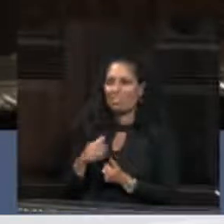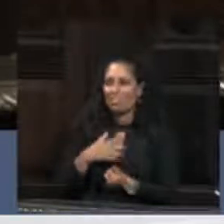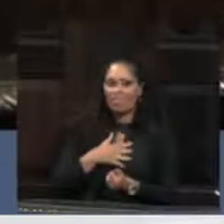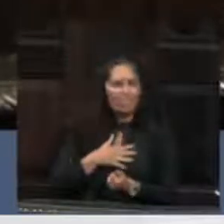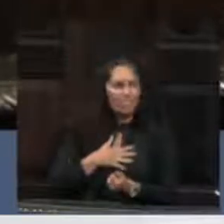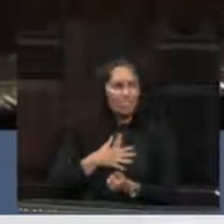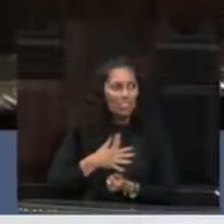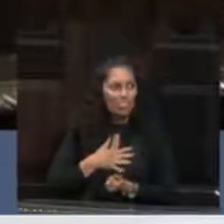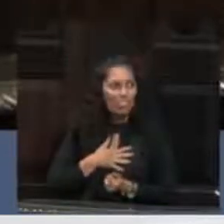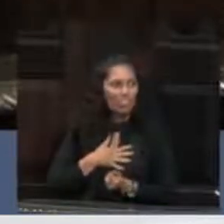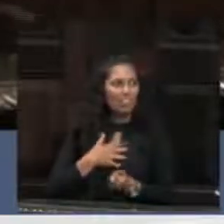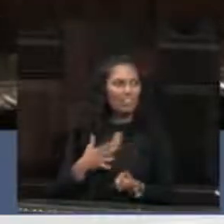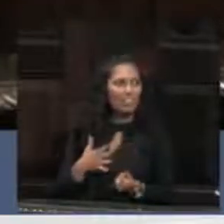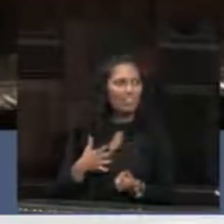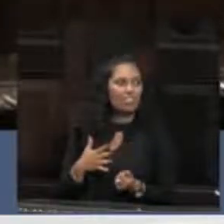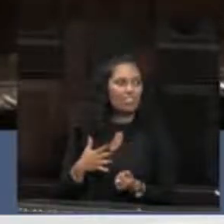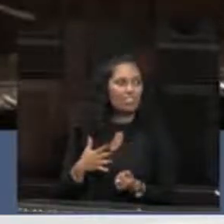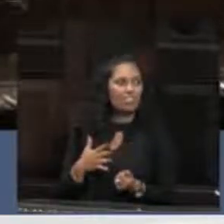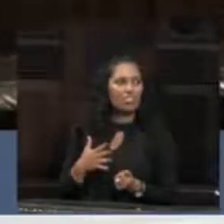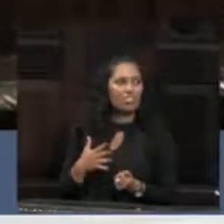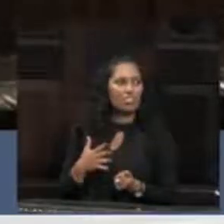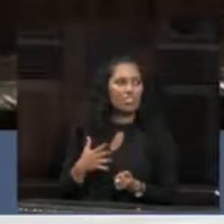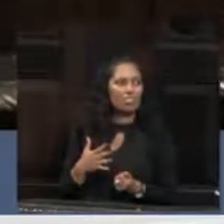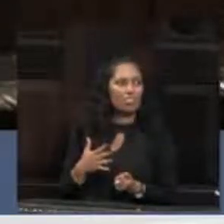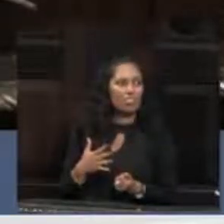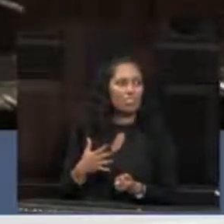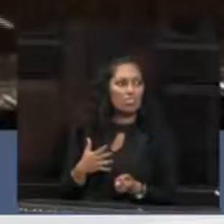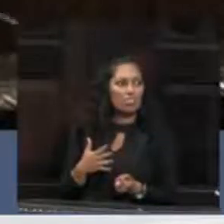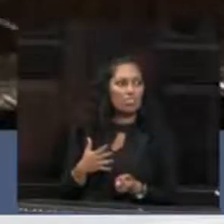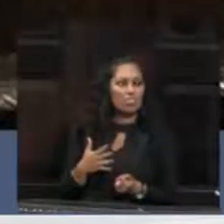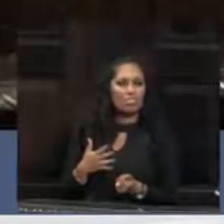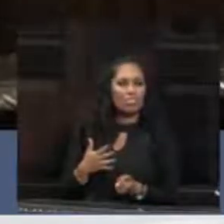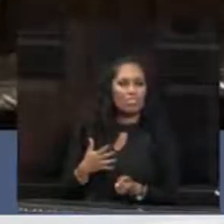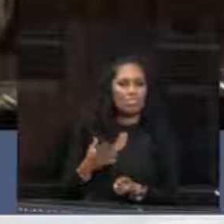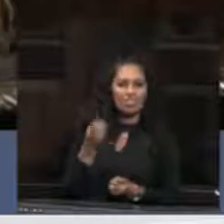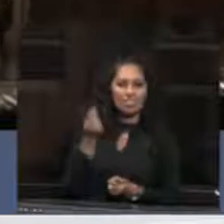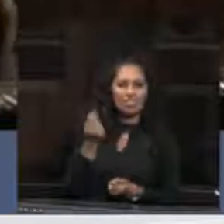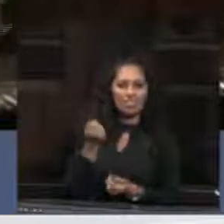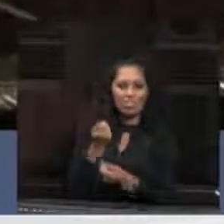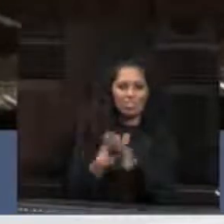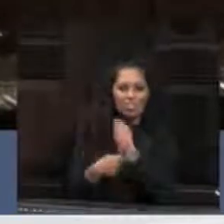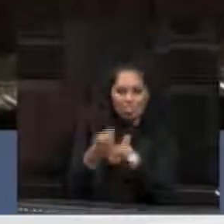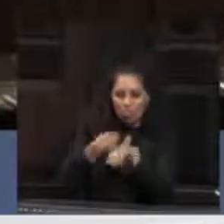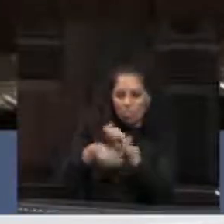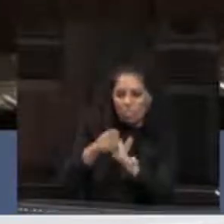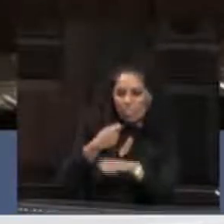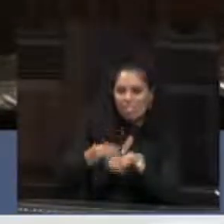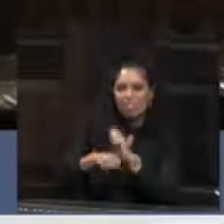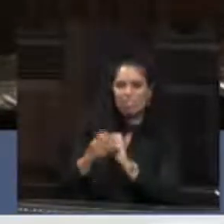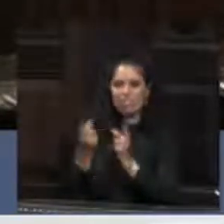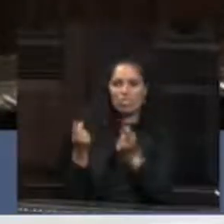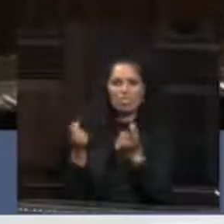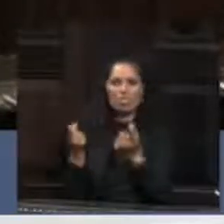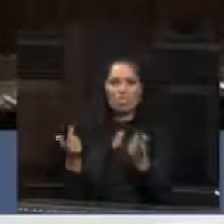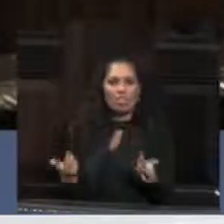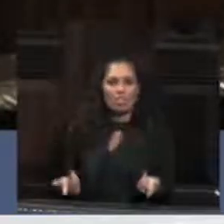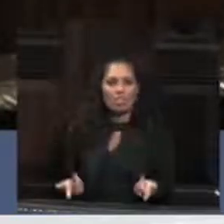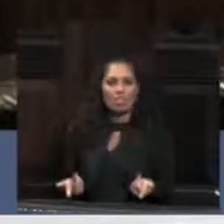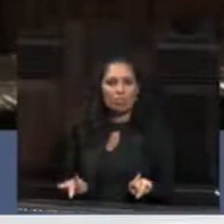eu, né? Tem que cuidar disso. A gente administra bem o nosso dinheiro.